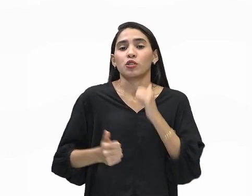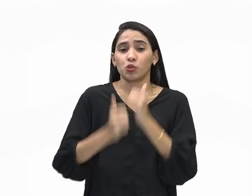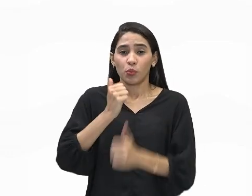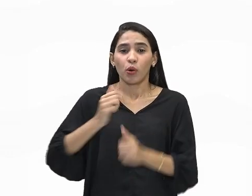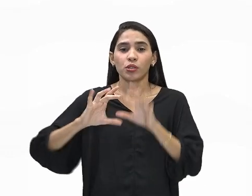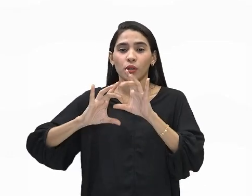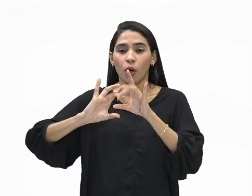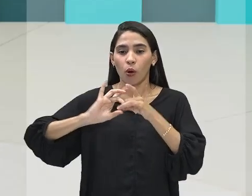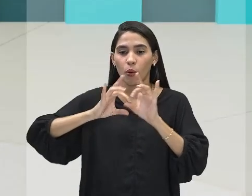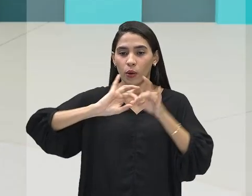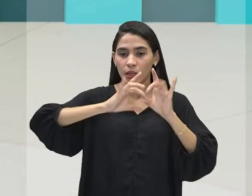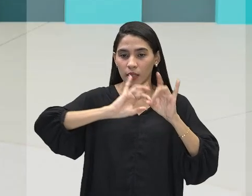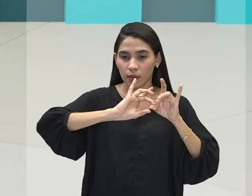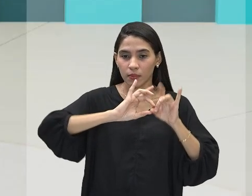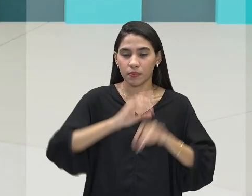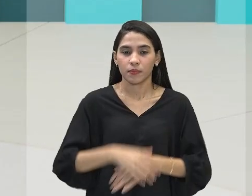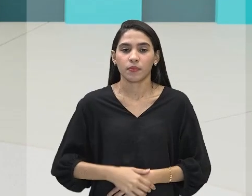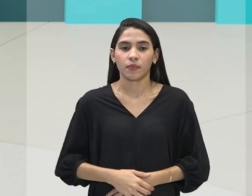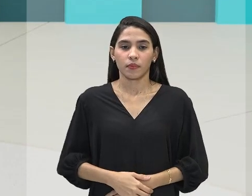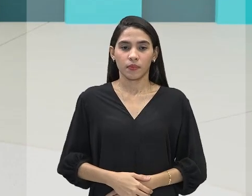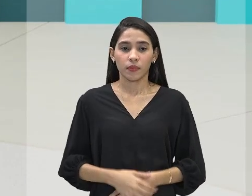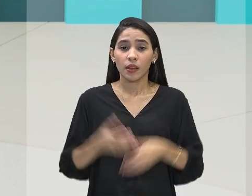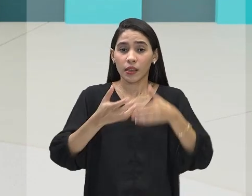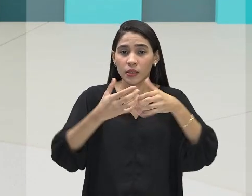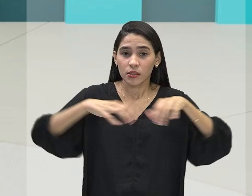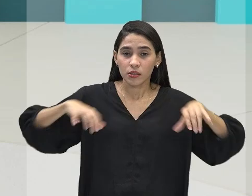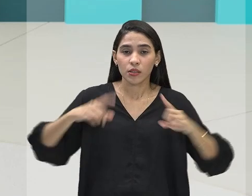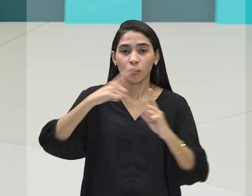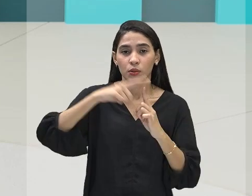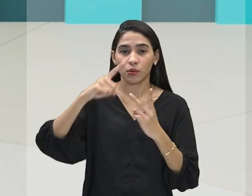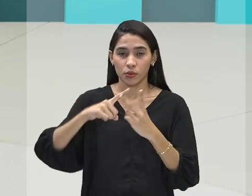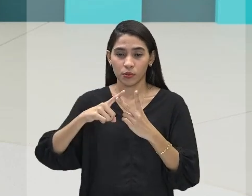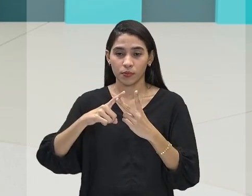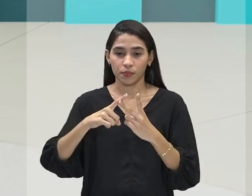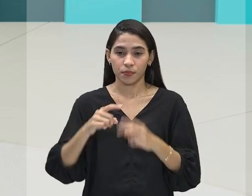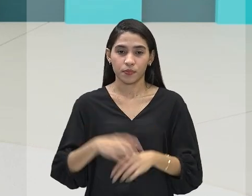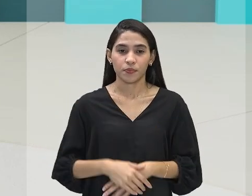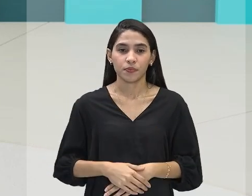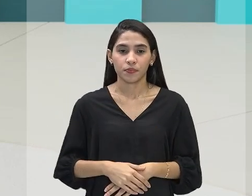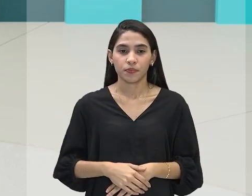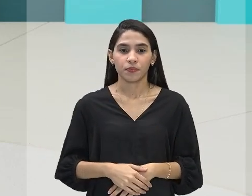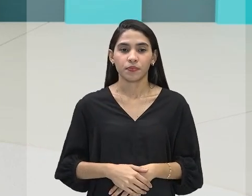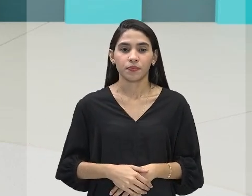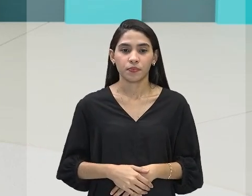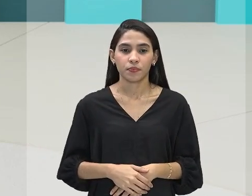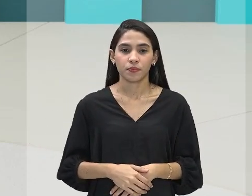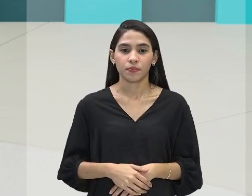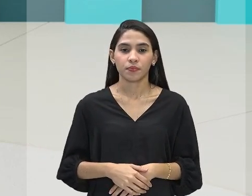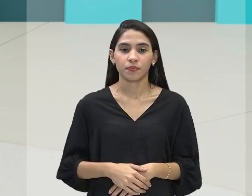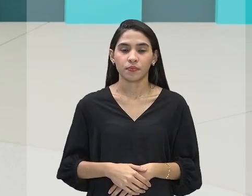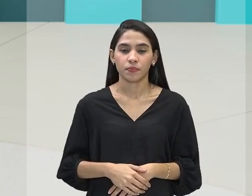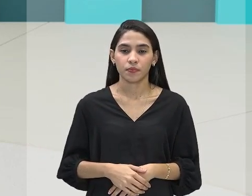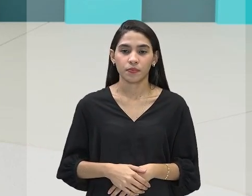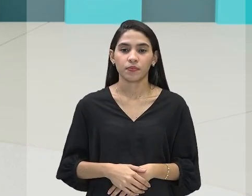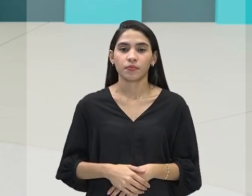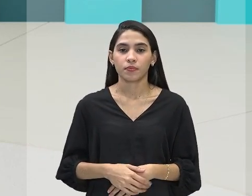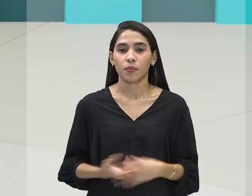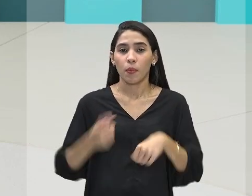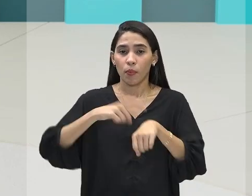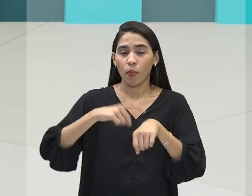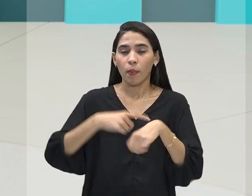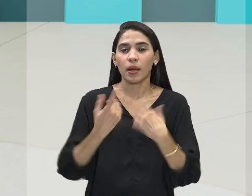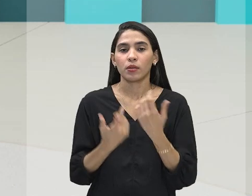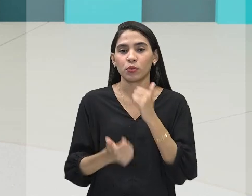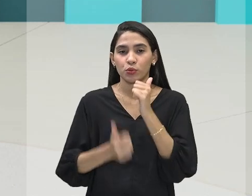Os esportes se subdividem ali em dois tipos, tá bom? As modalidades ali, os esportes executados